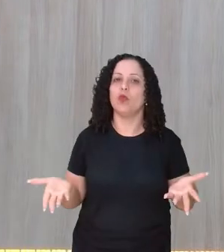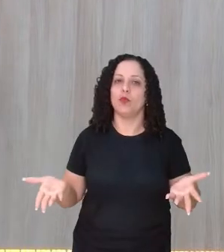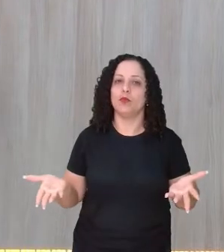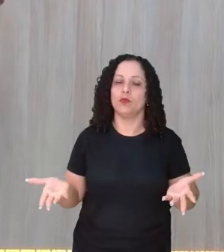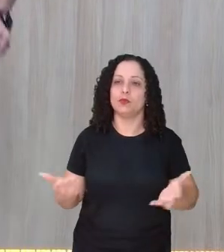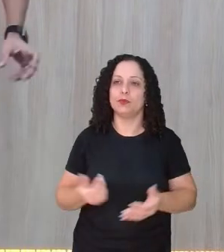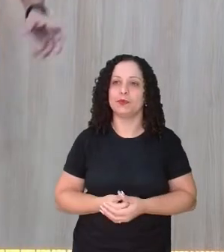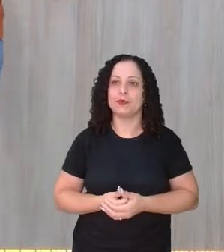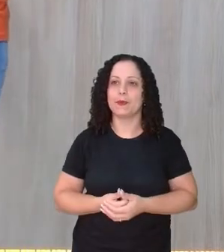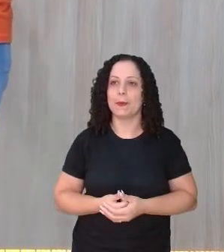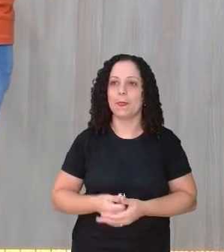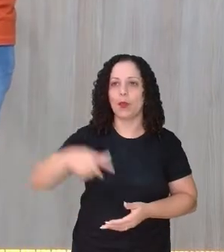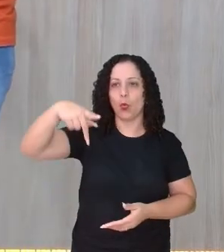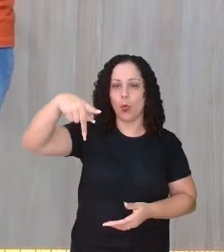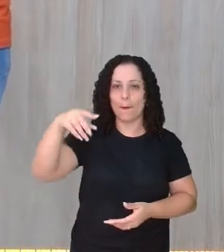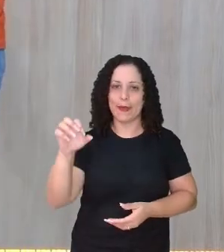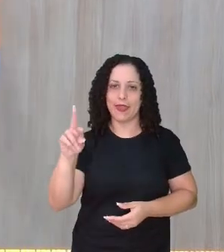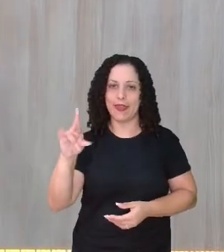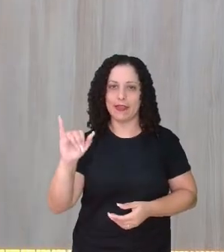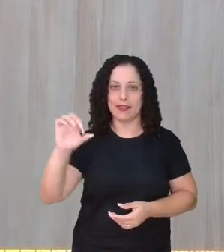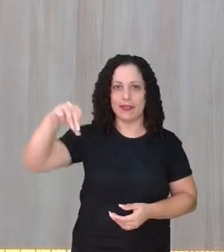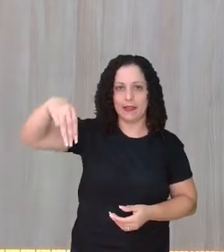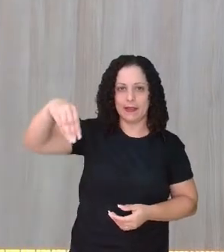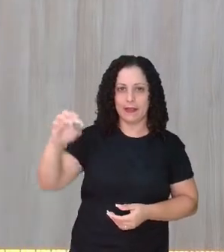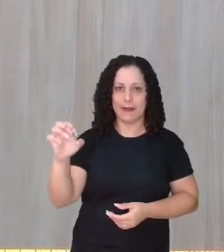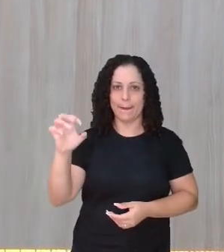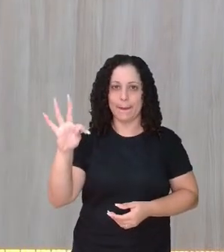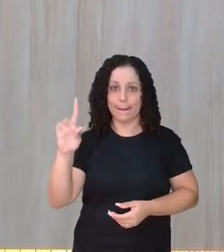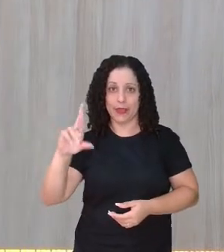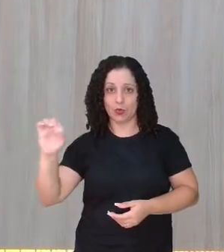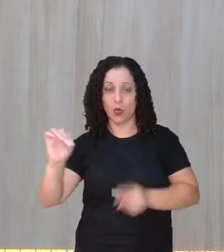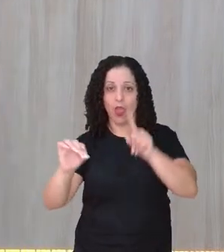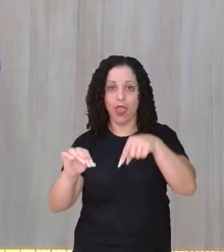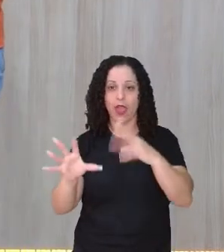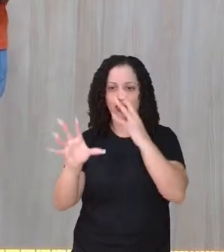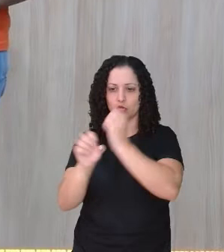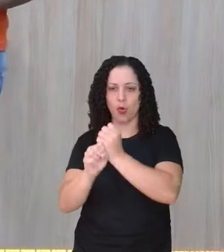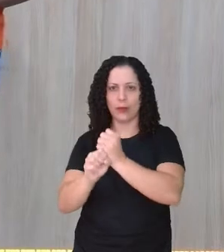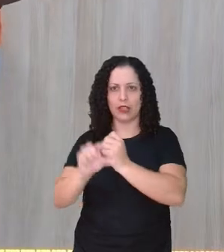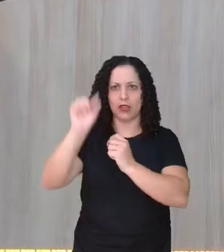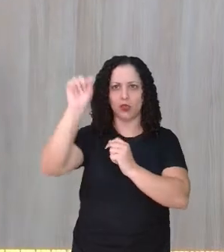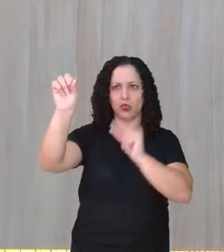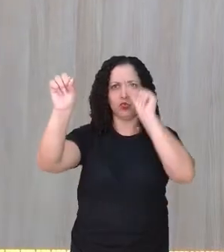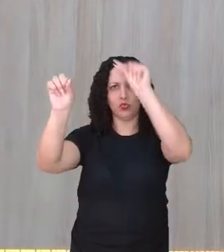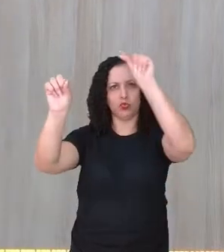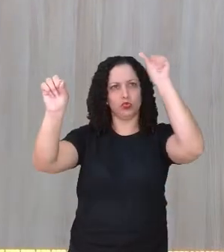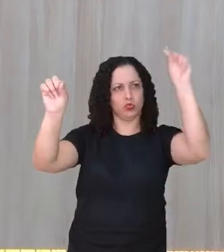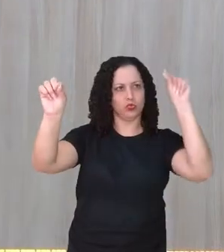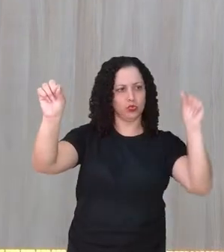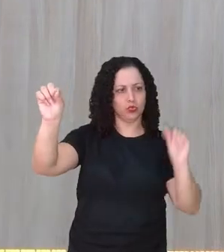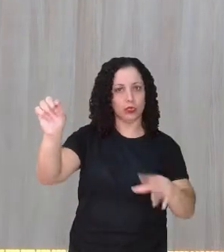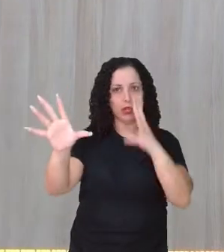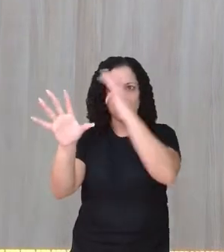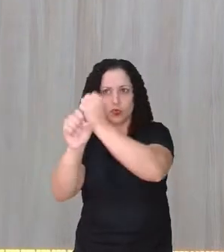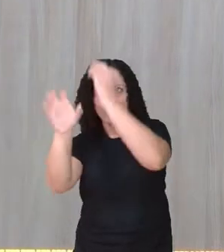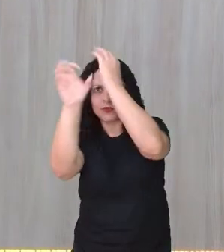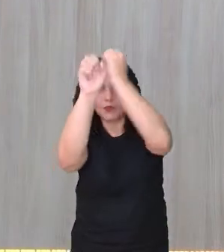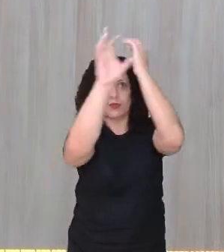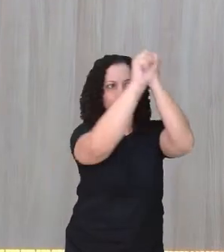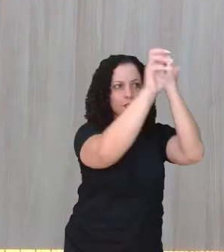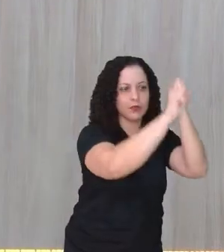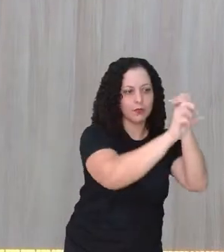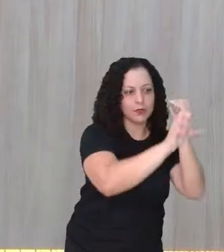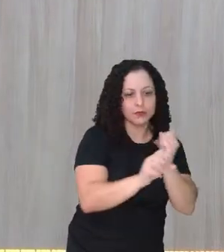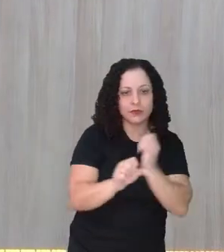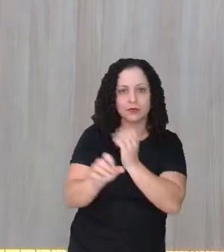um polígono é a soma de todos os lados desse polígono. Então, eu escrevi aqui, todos os lados do